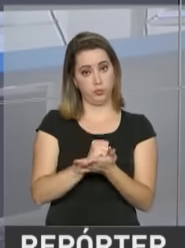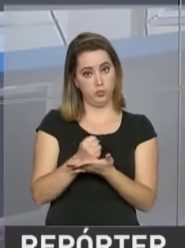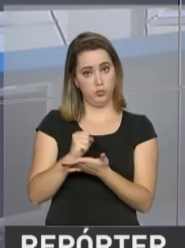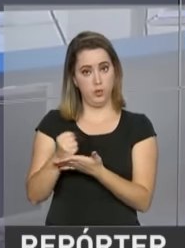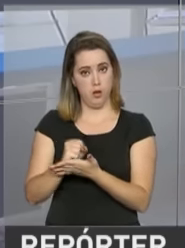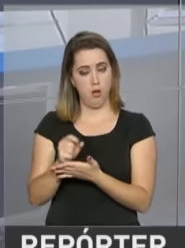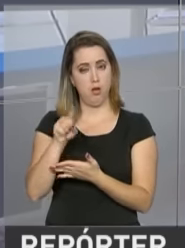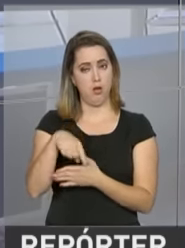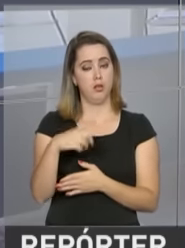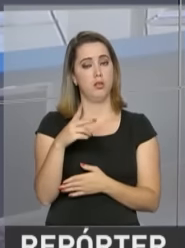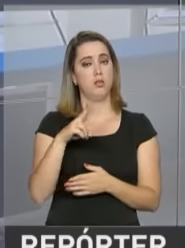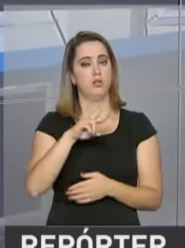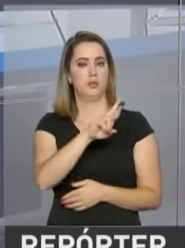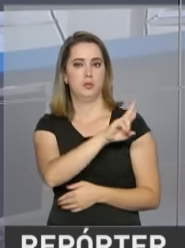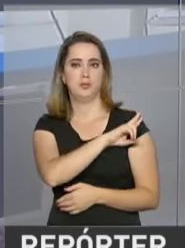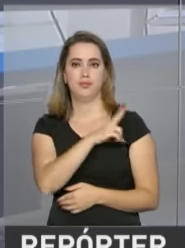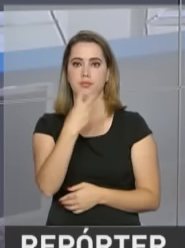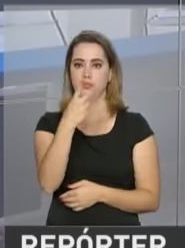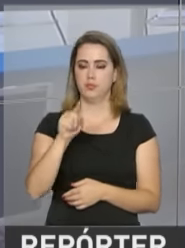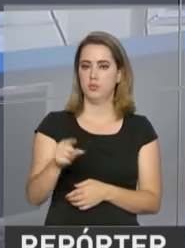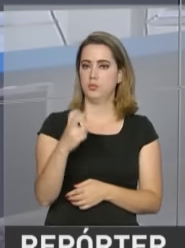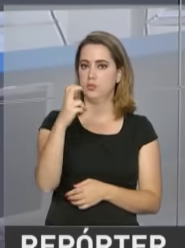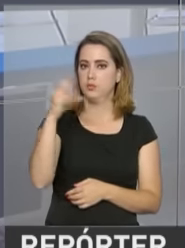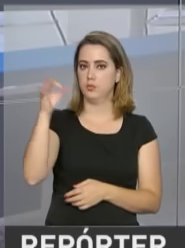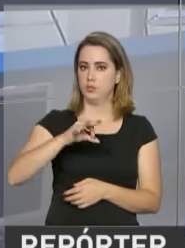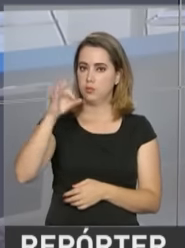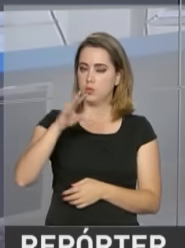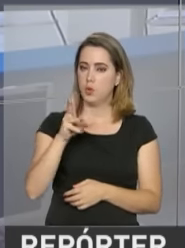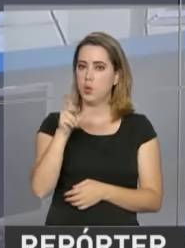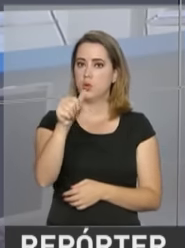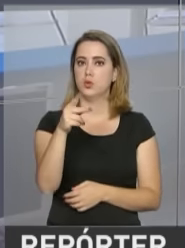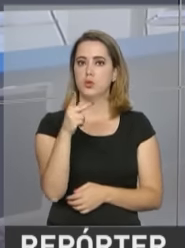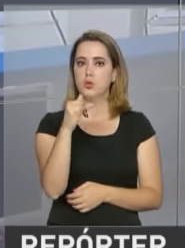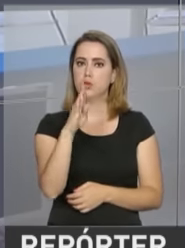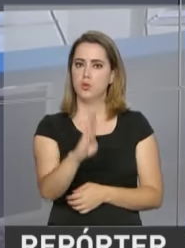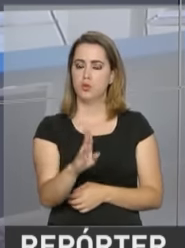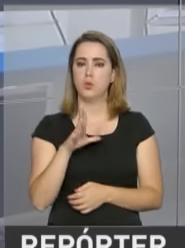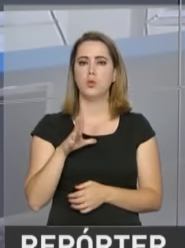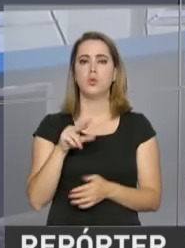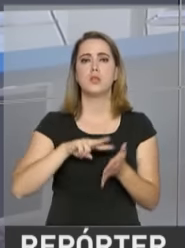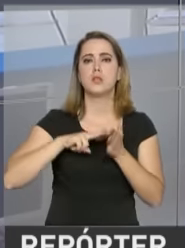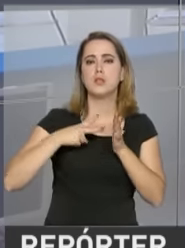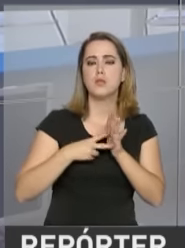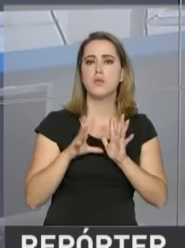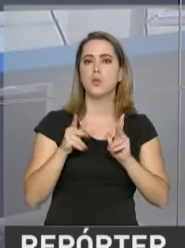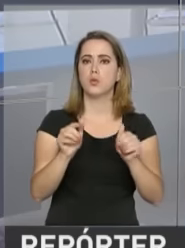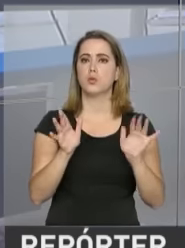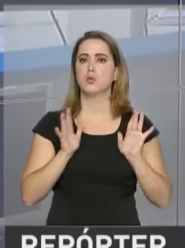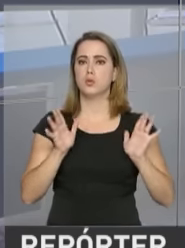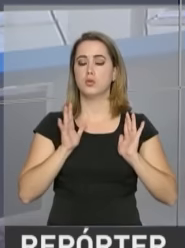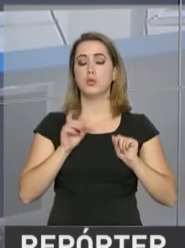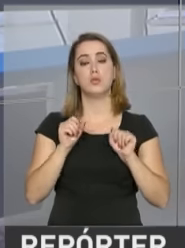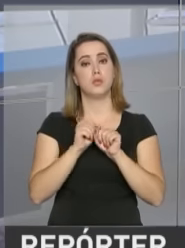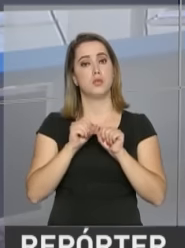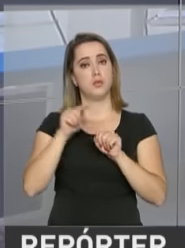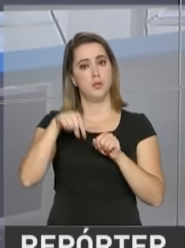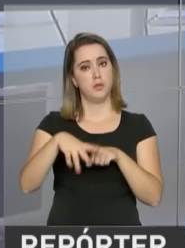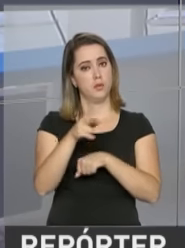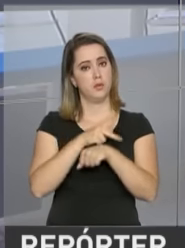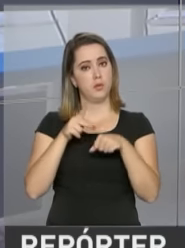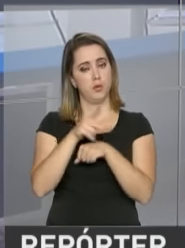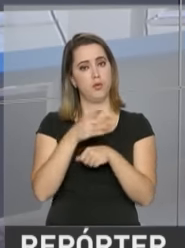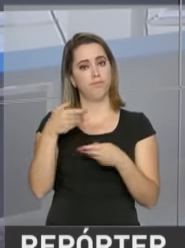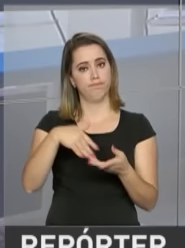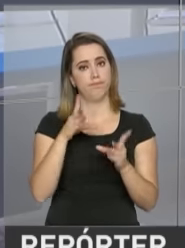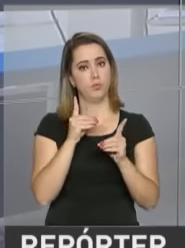por 2,5% do PIB, o Produto Interno Bruto, ou seja, toda a riqueza produzida pelo país. Um encontro em Brasília